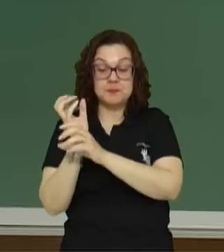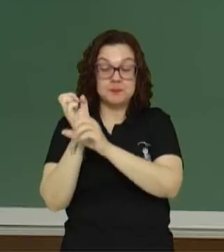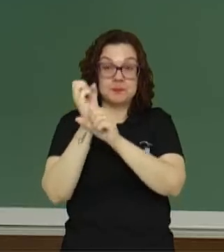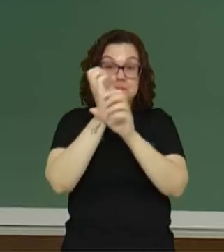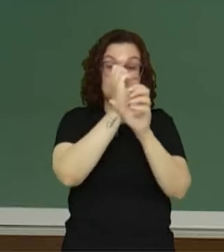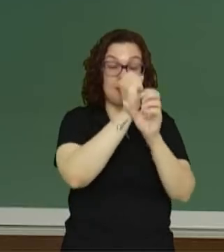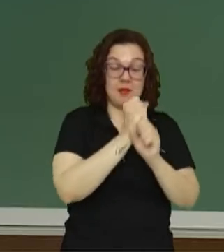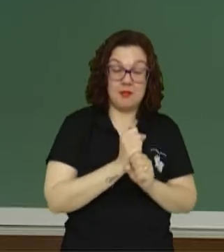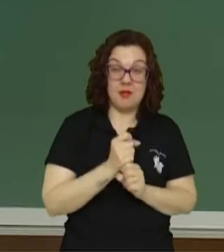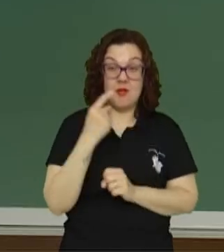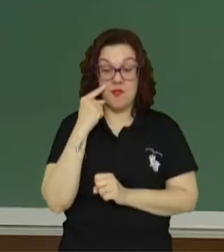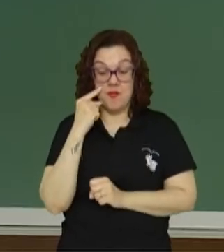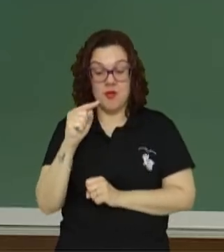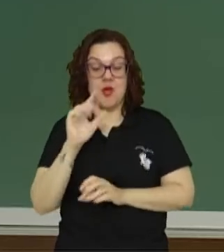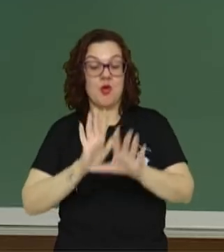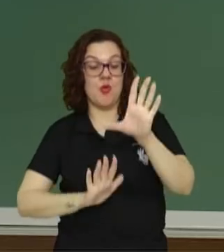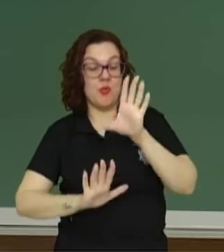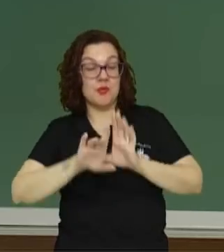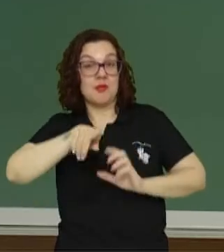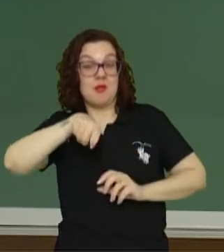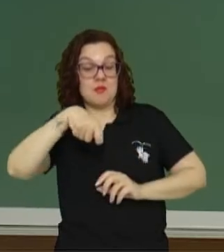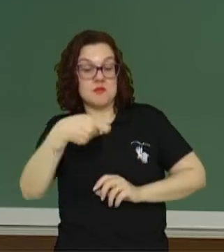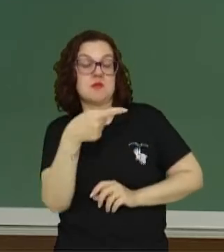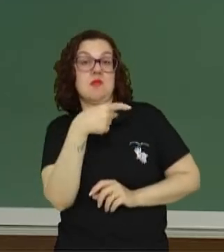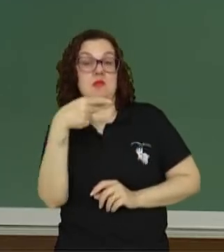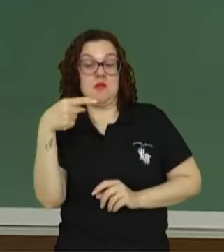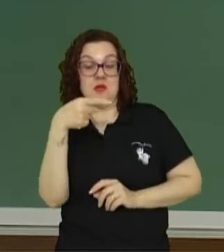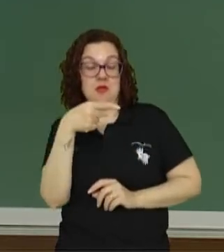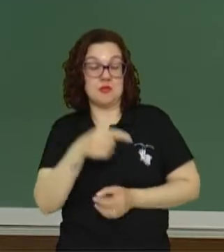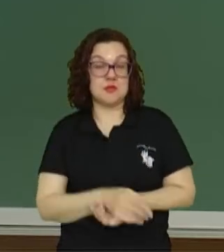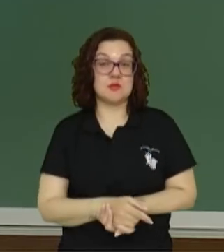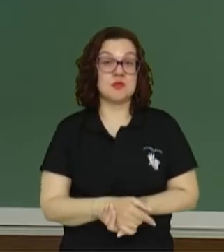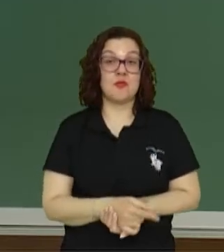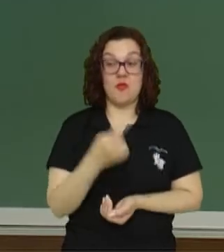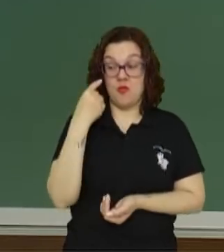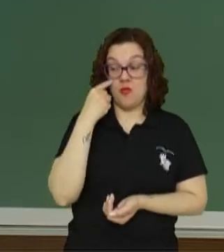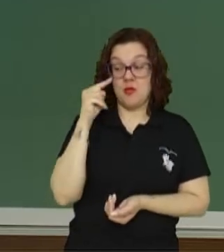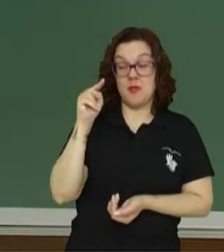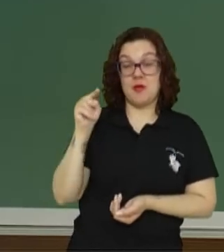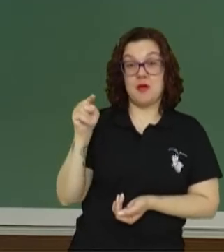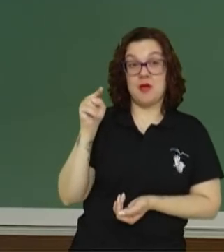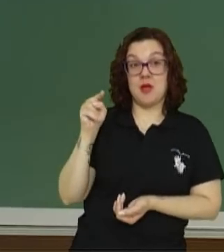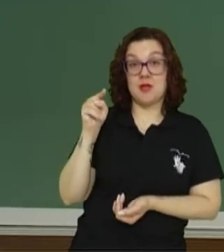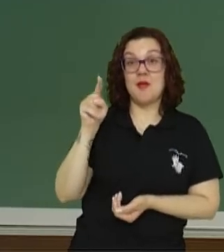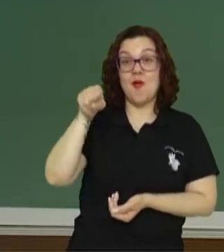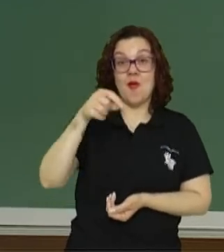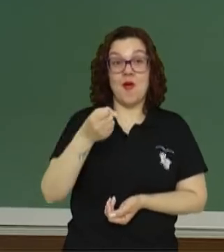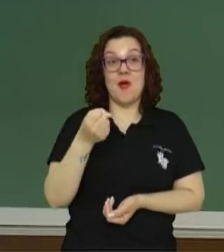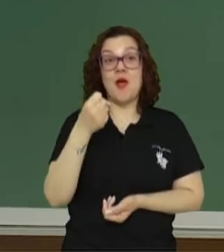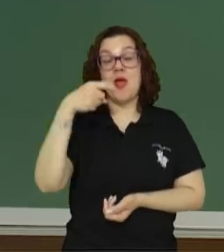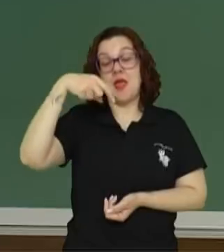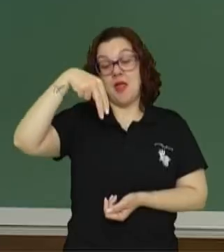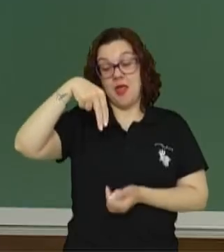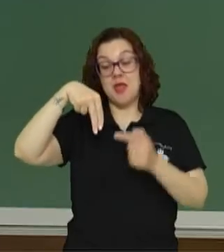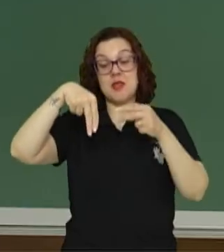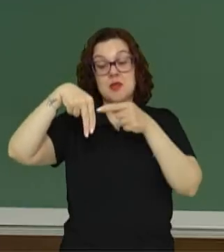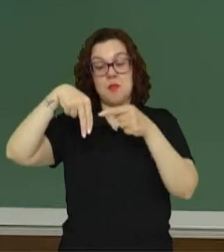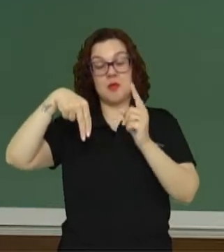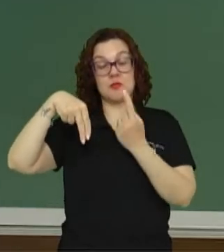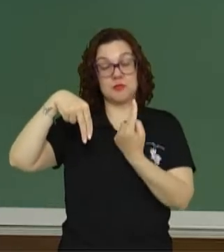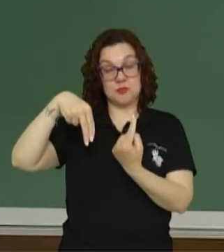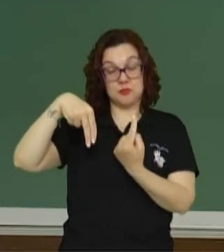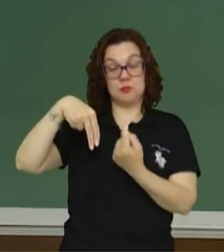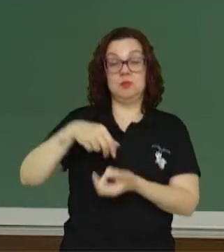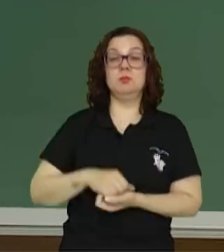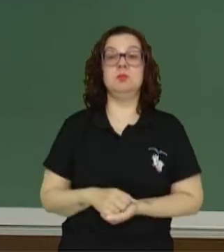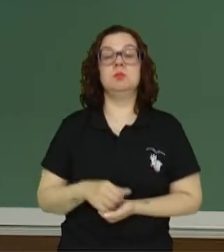contas, cuidado quando tem sinal negativo, lembrando que aqui eu estou trabalhando com n menos 1, eu poderia